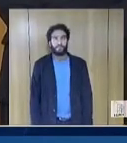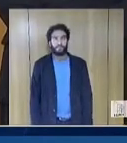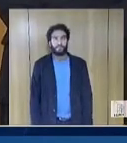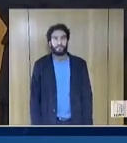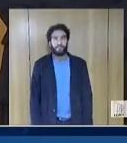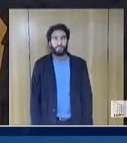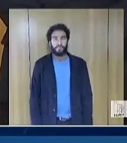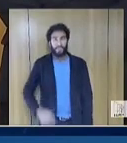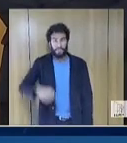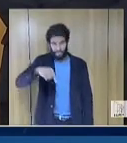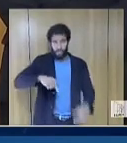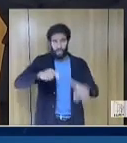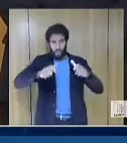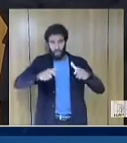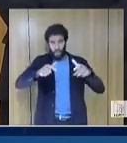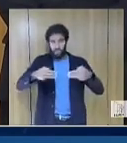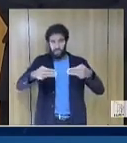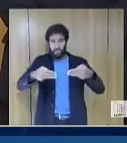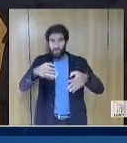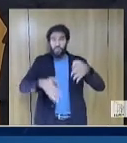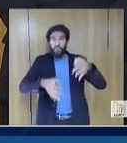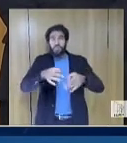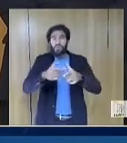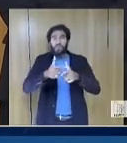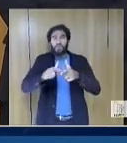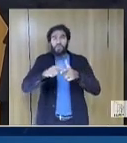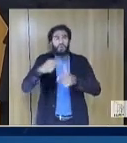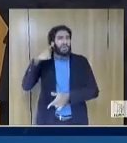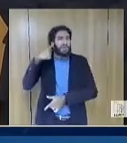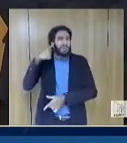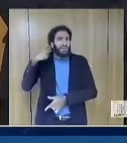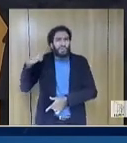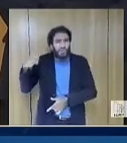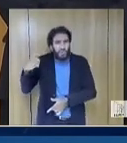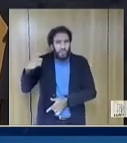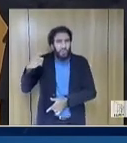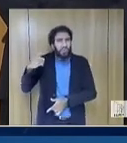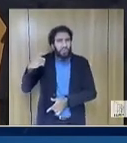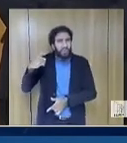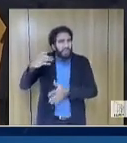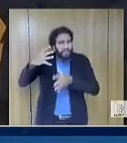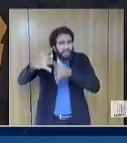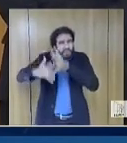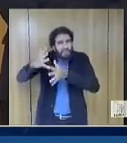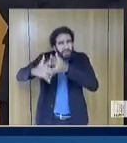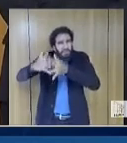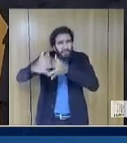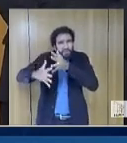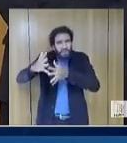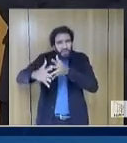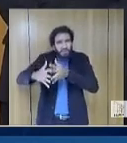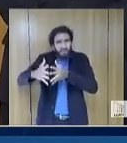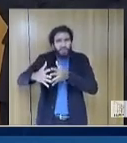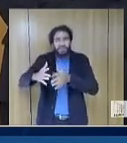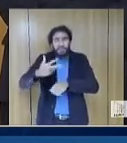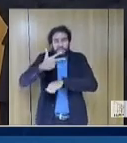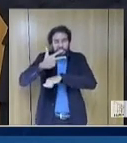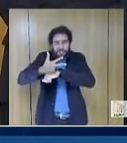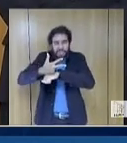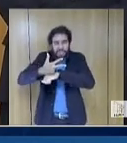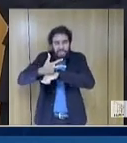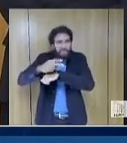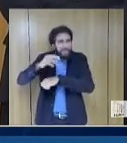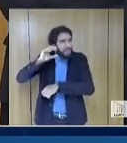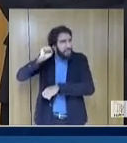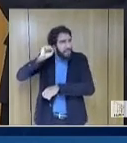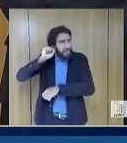sabe? Porque aí é tirar dali, é mexer dentro dessa situação. Então, assim, acho que agora